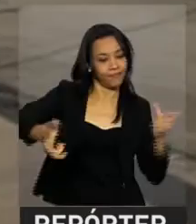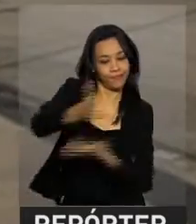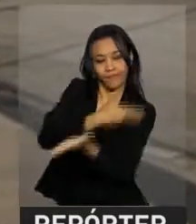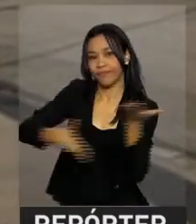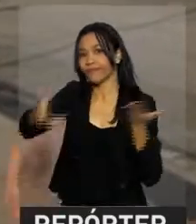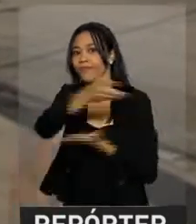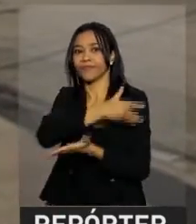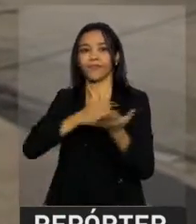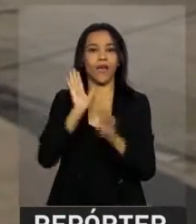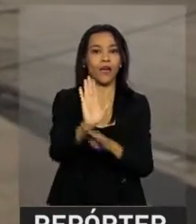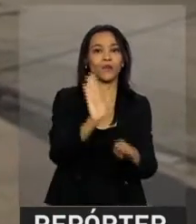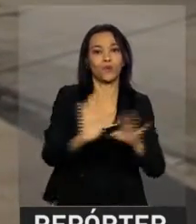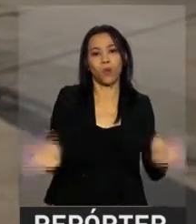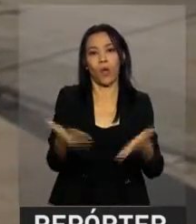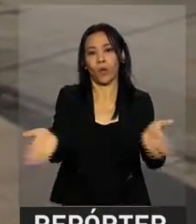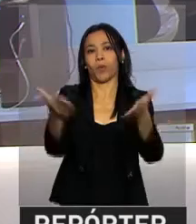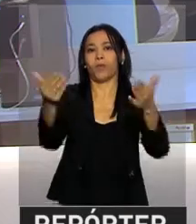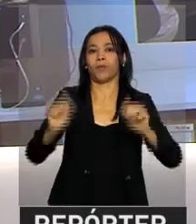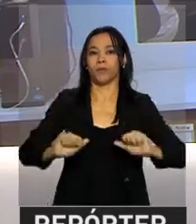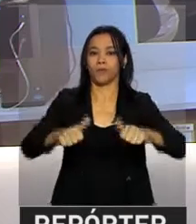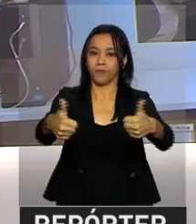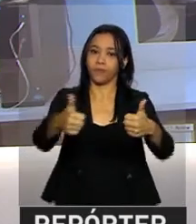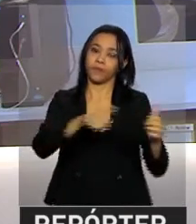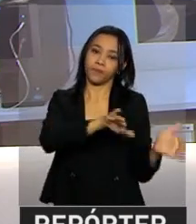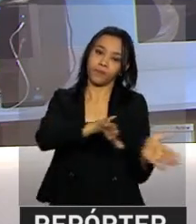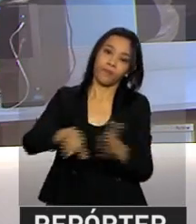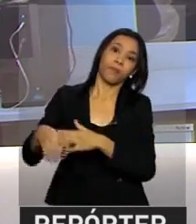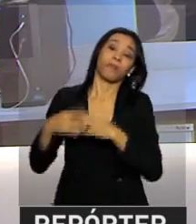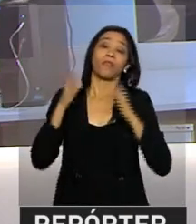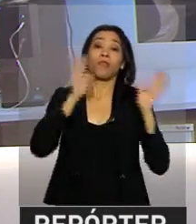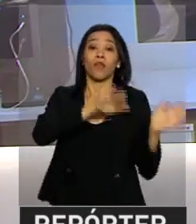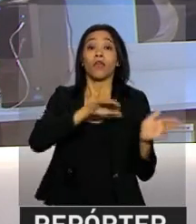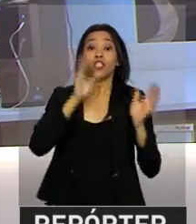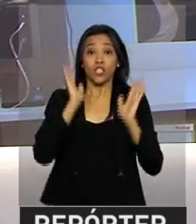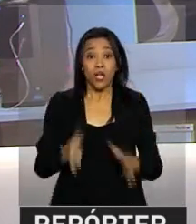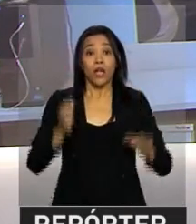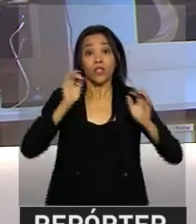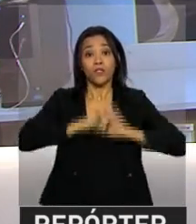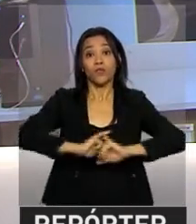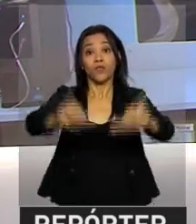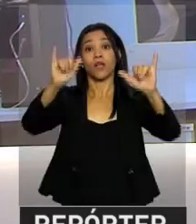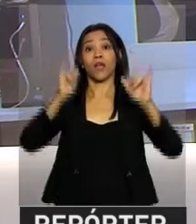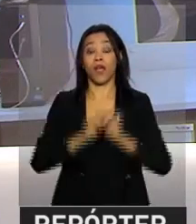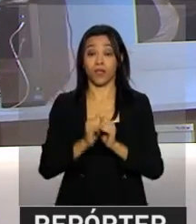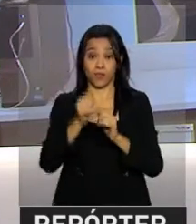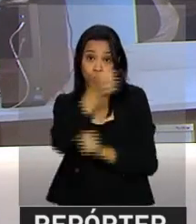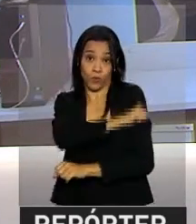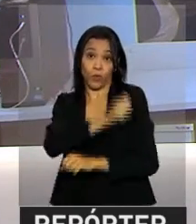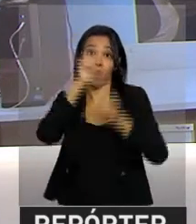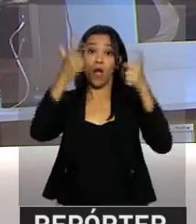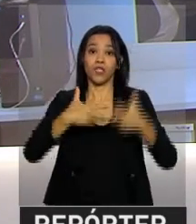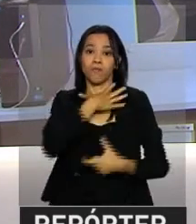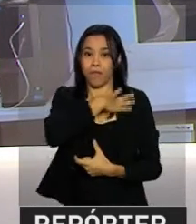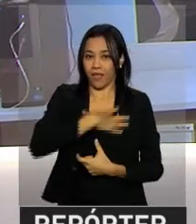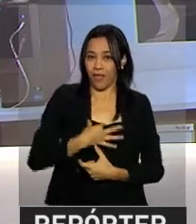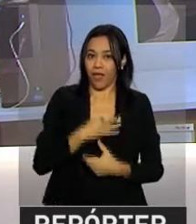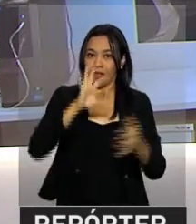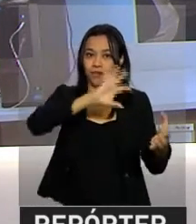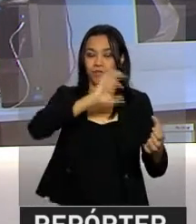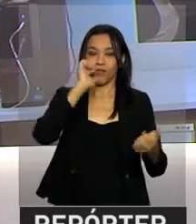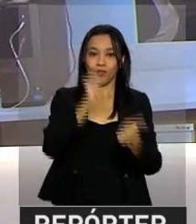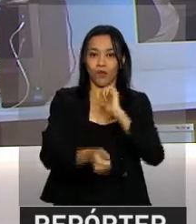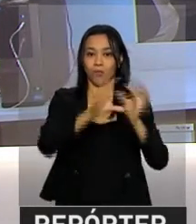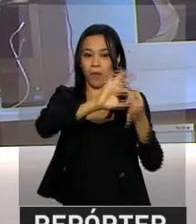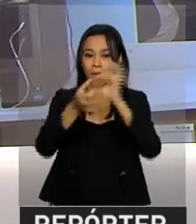tem a somar só tem é construir e foram lançados no rio de janeiro as medalhas comemorativas dos jogos olímpicos e paraolímpicos